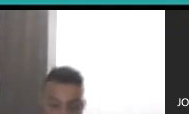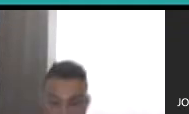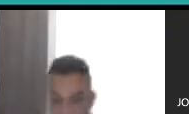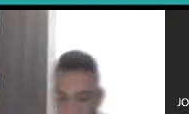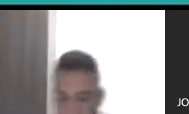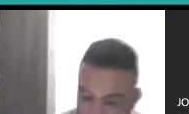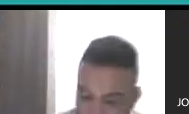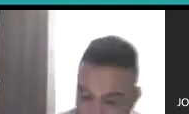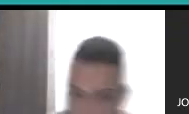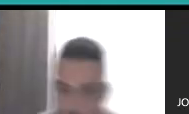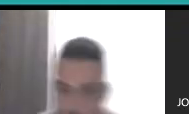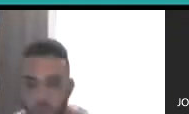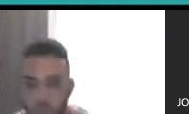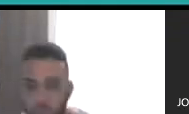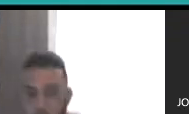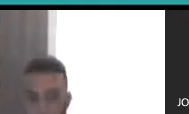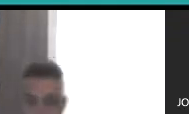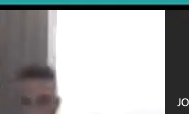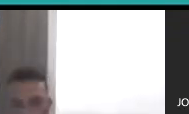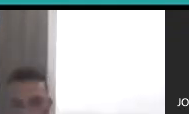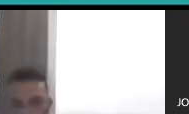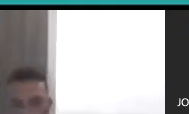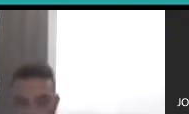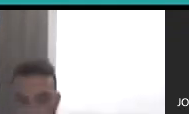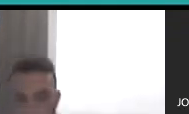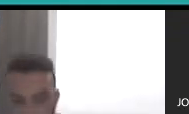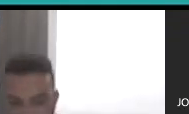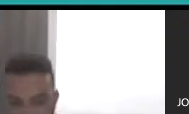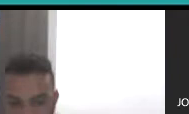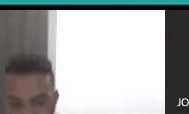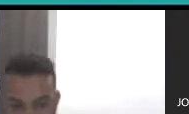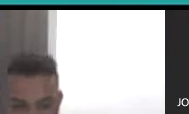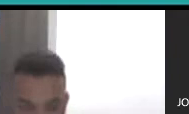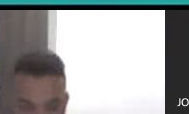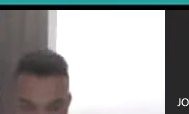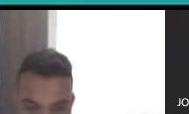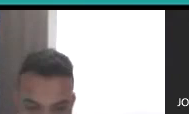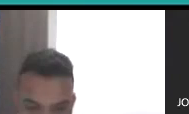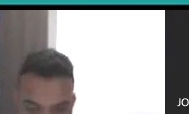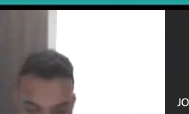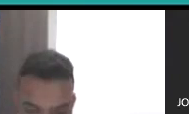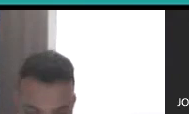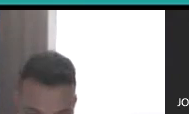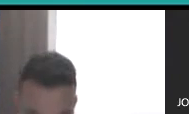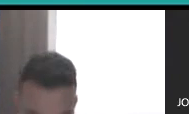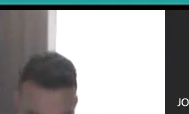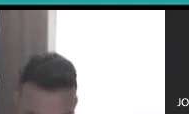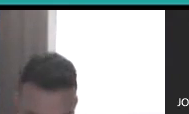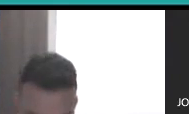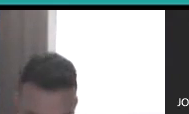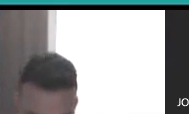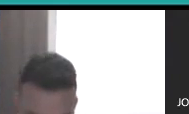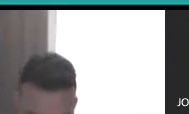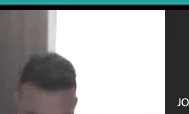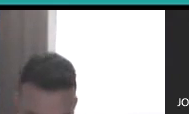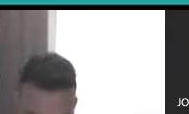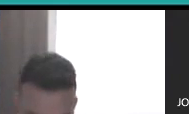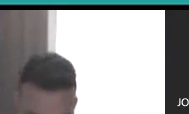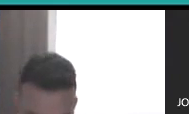reage com as moléculas do lipídio e eles conseguem ser solúveis, né, nesses casos aí, dessas